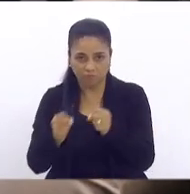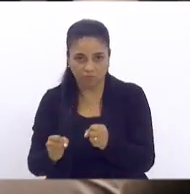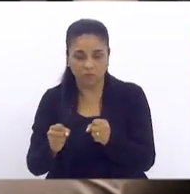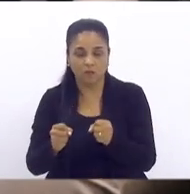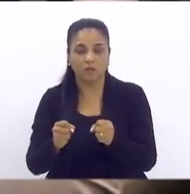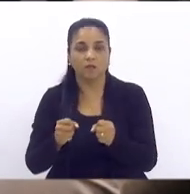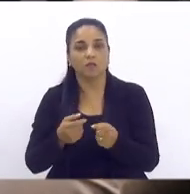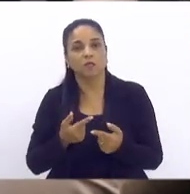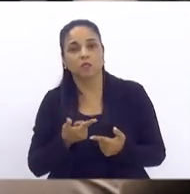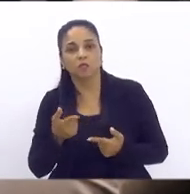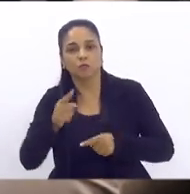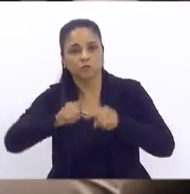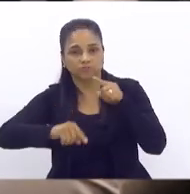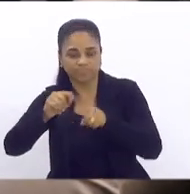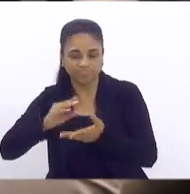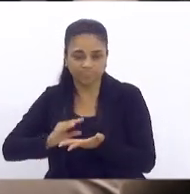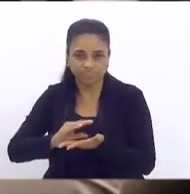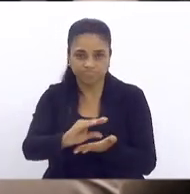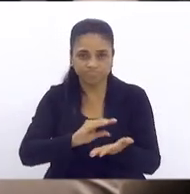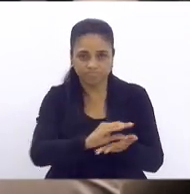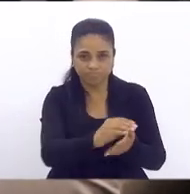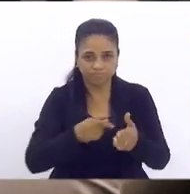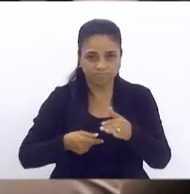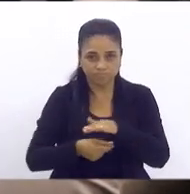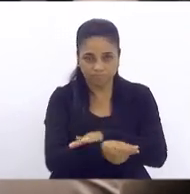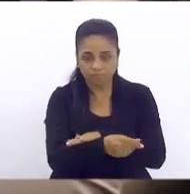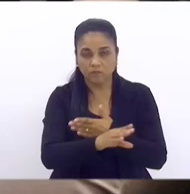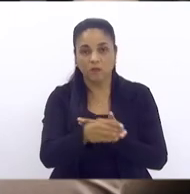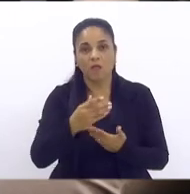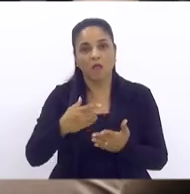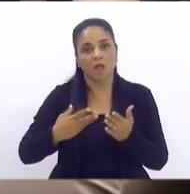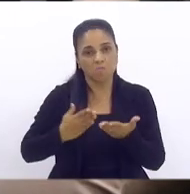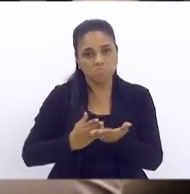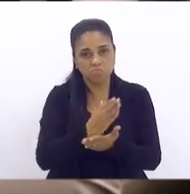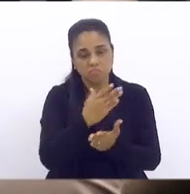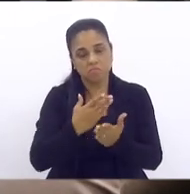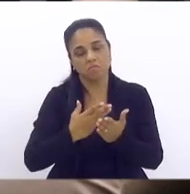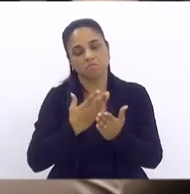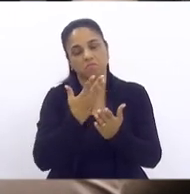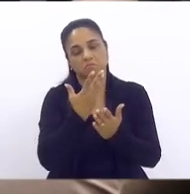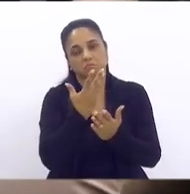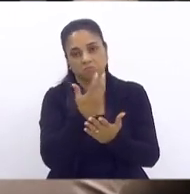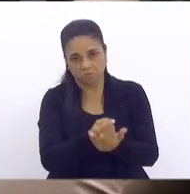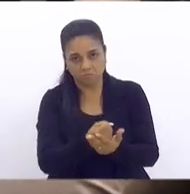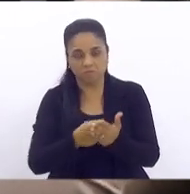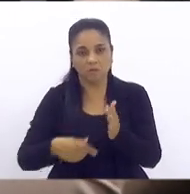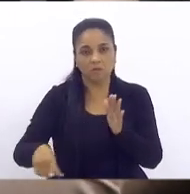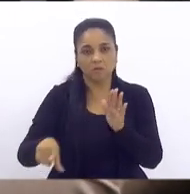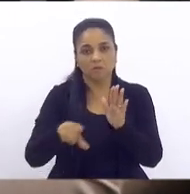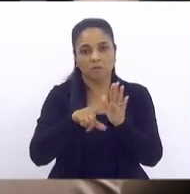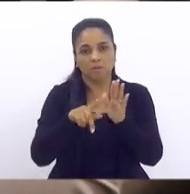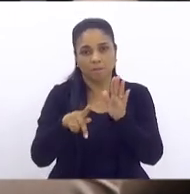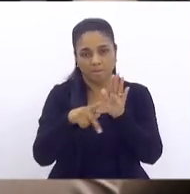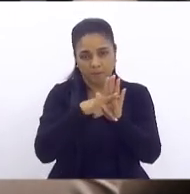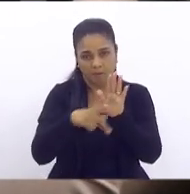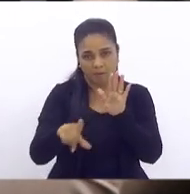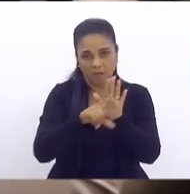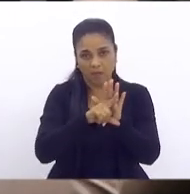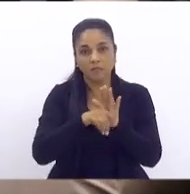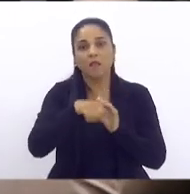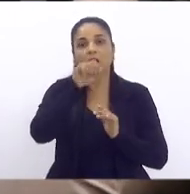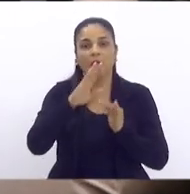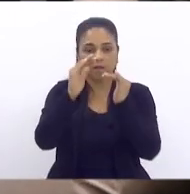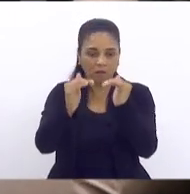instrumentos econômicos aplicáveis. Caso aprovado, o PL poderá definir quem é a autoridade competente